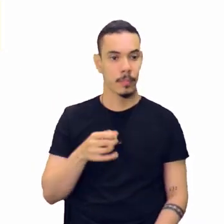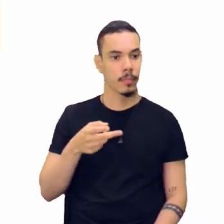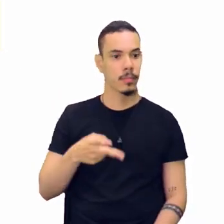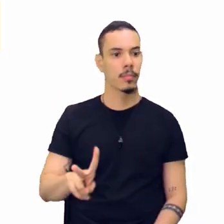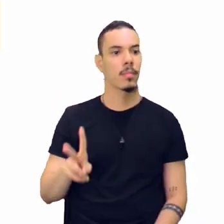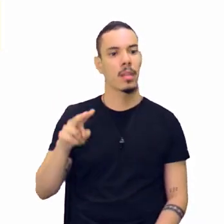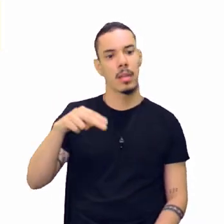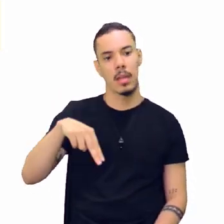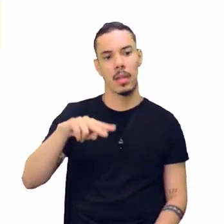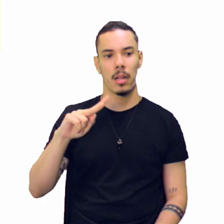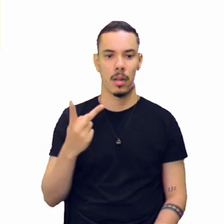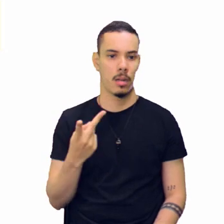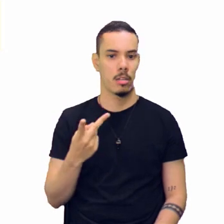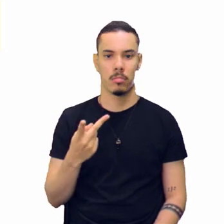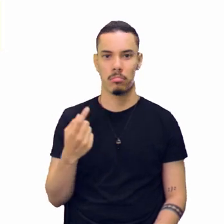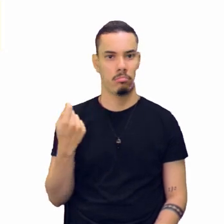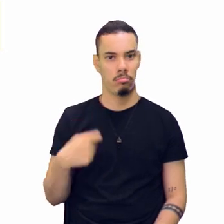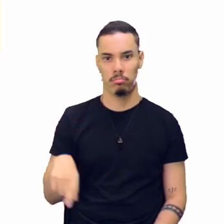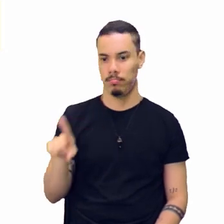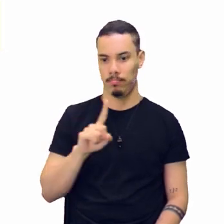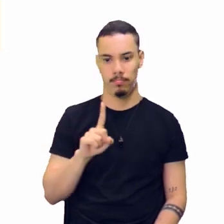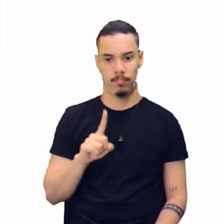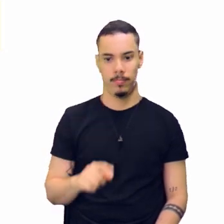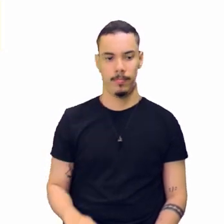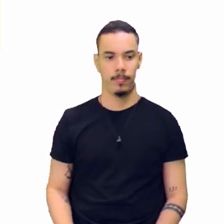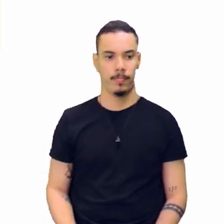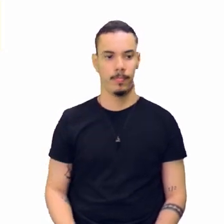for o NH, não será acentuado.